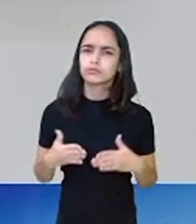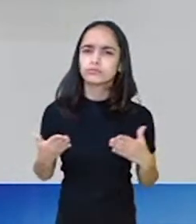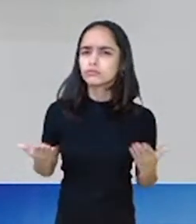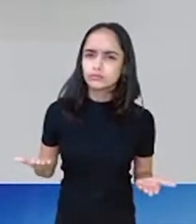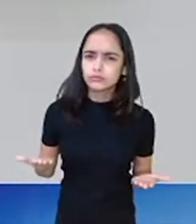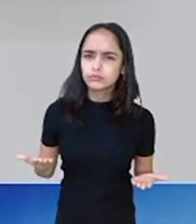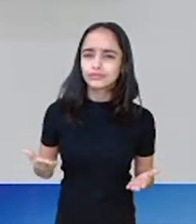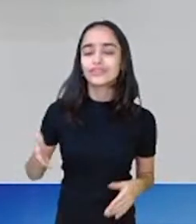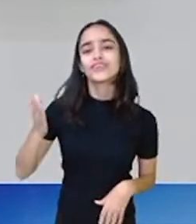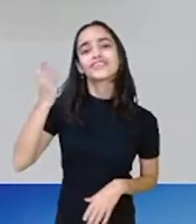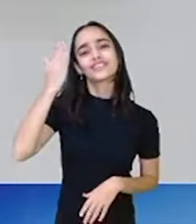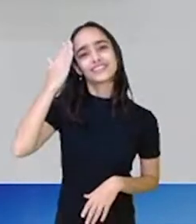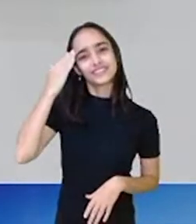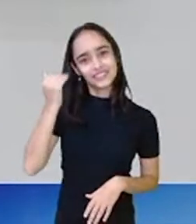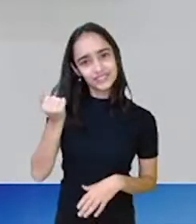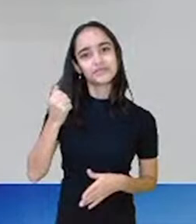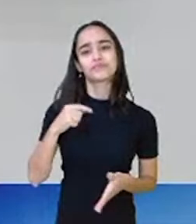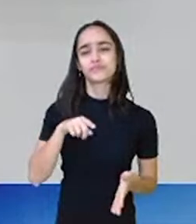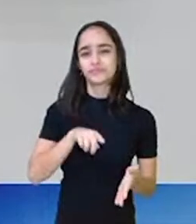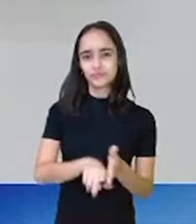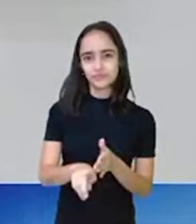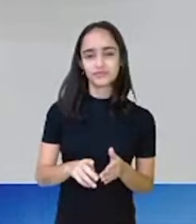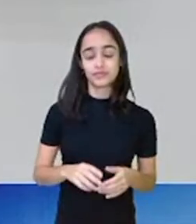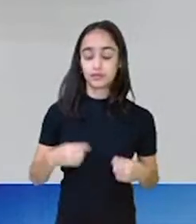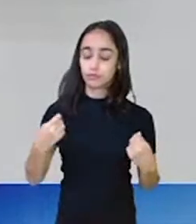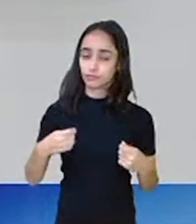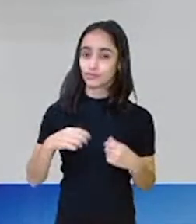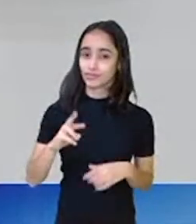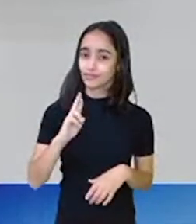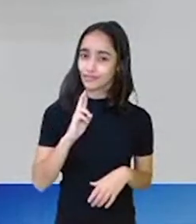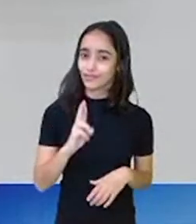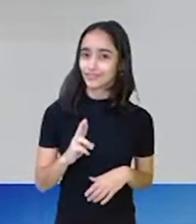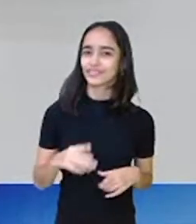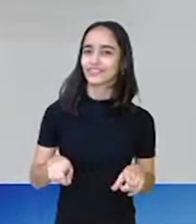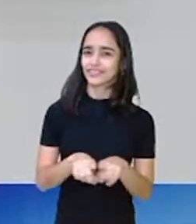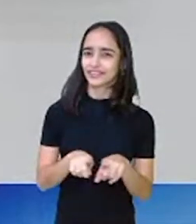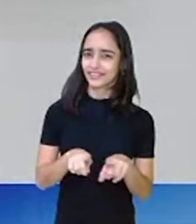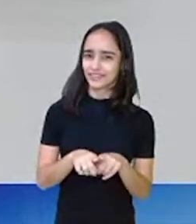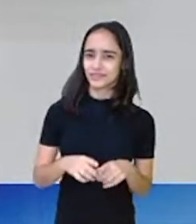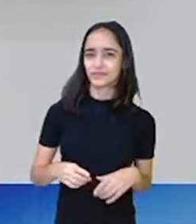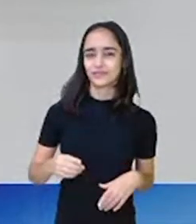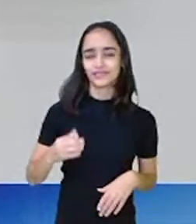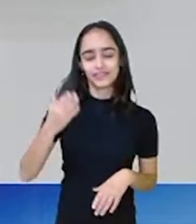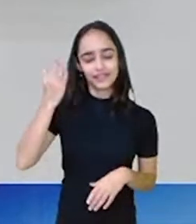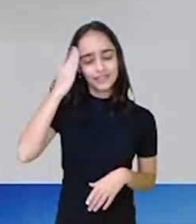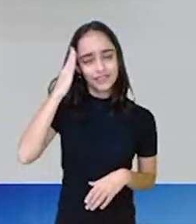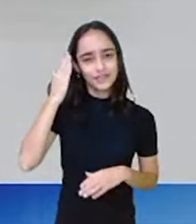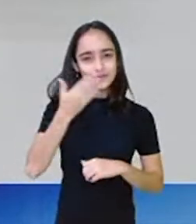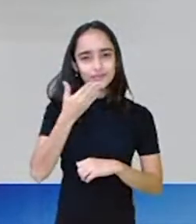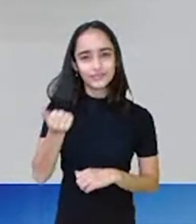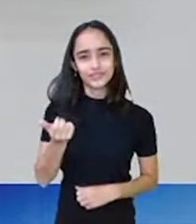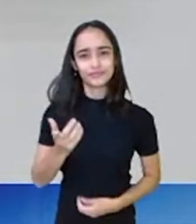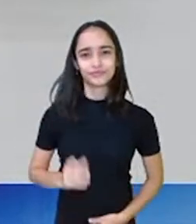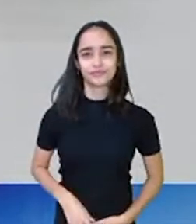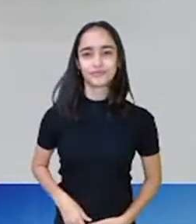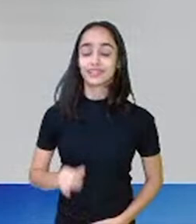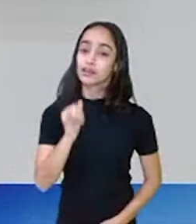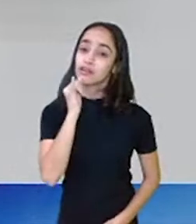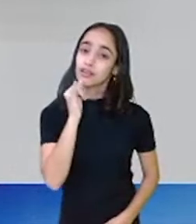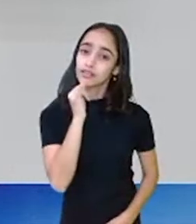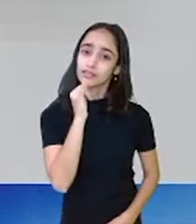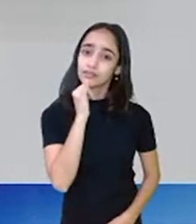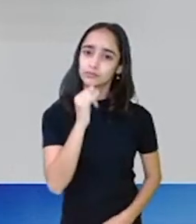uma pergunta e que precisa aí de uma resposta para o entendimento. Olha aí o